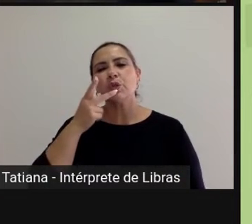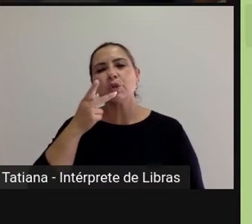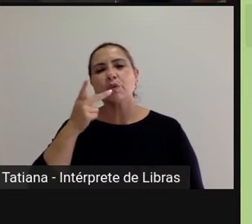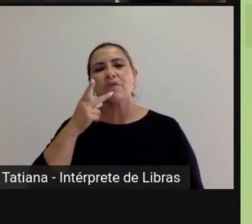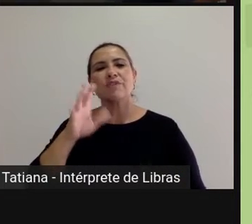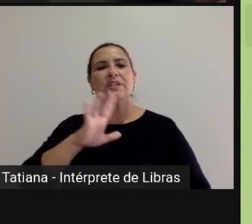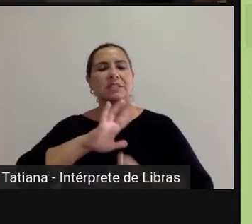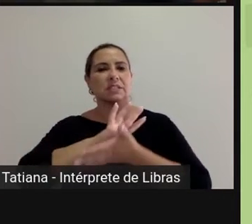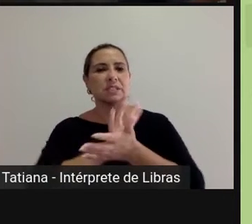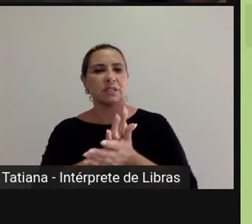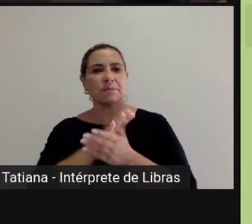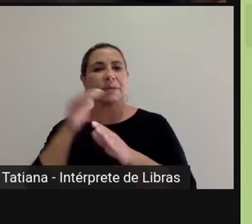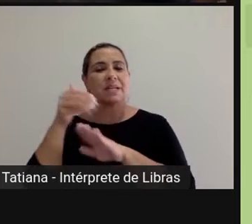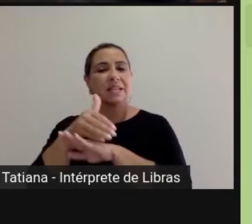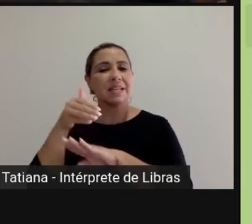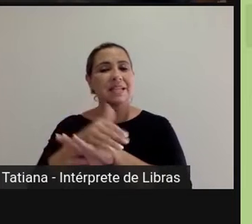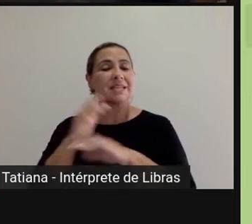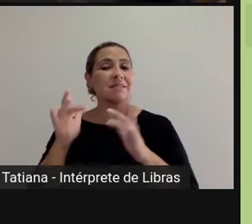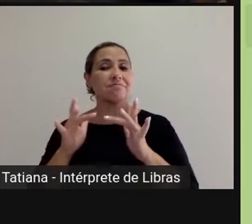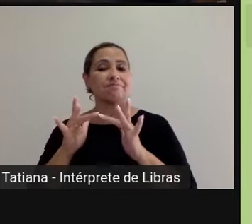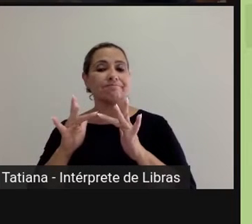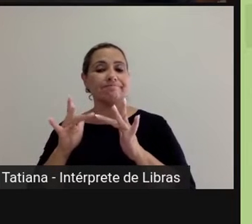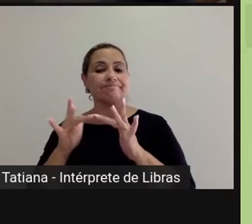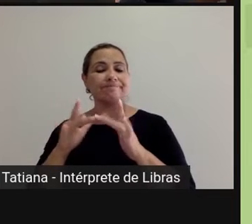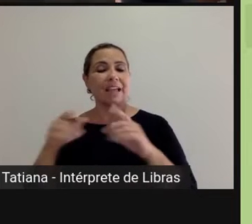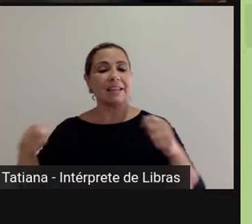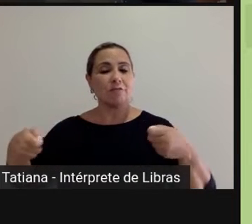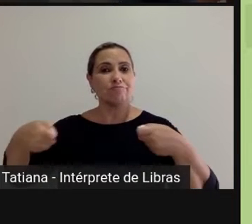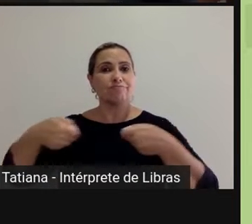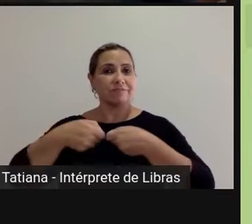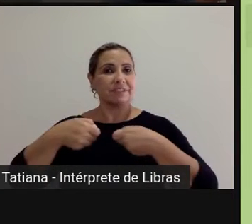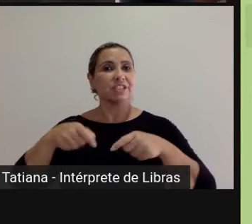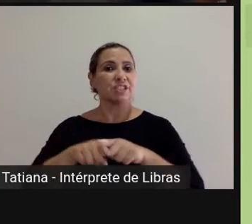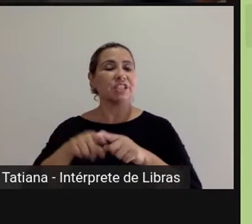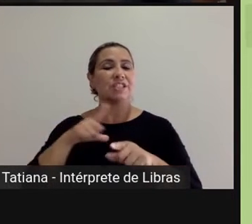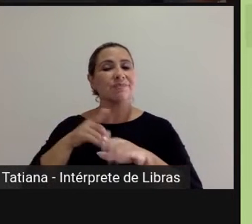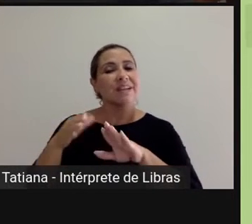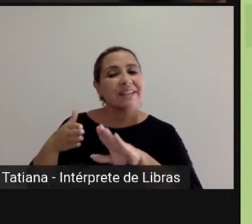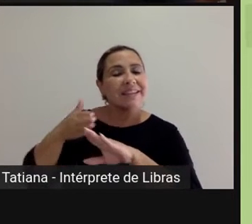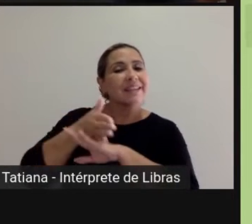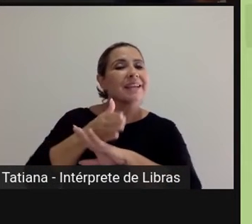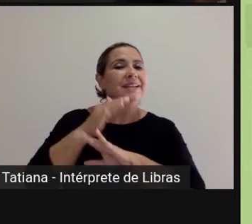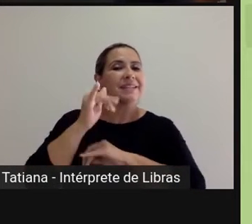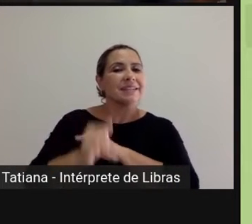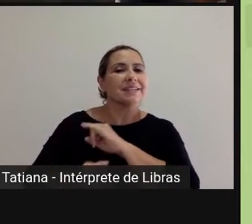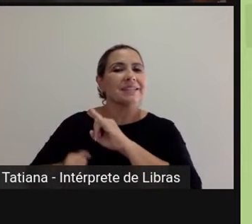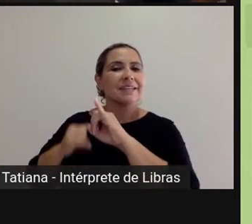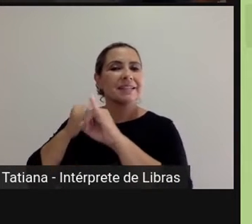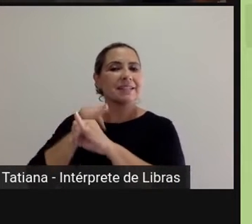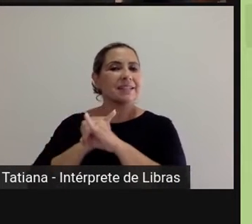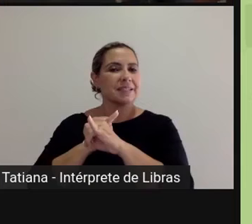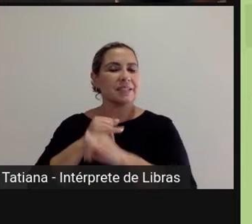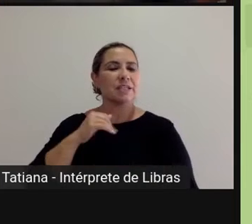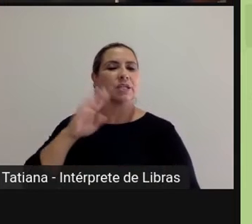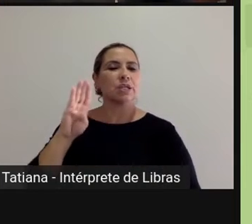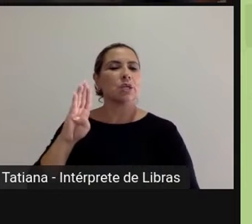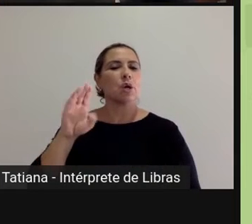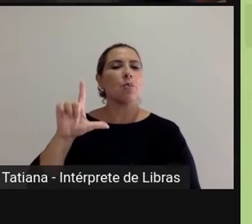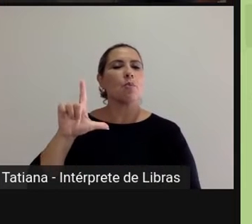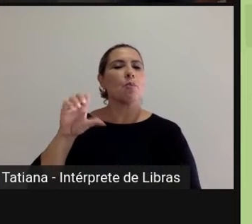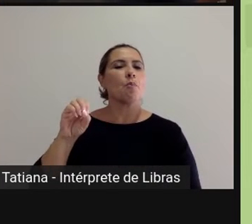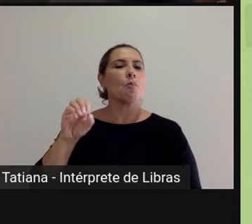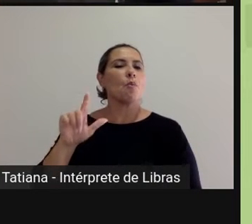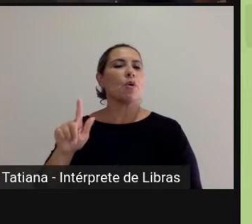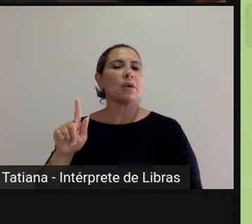de acesso à conectividade da internet, né? Exclusão de acesso ao direito de eu ter um blog, e não apenas navegar por